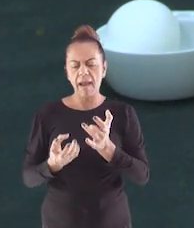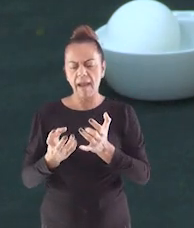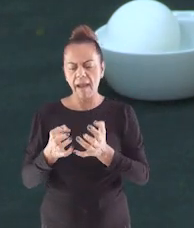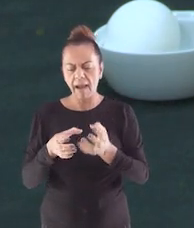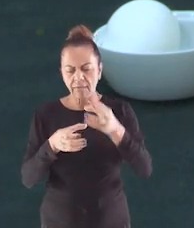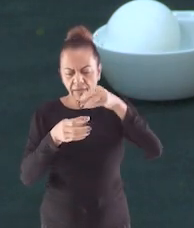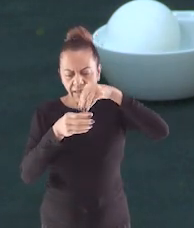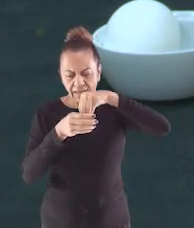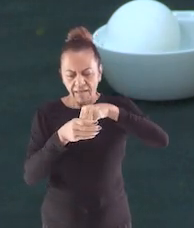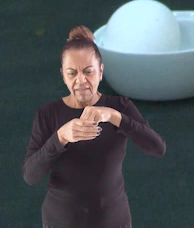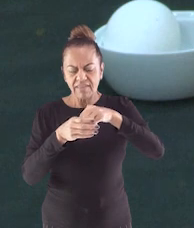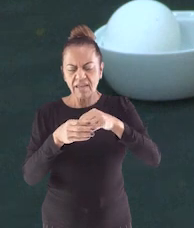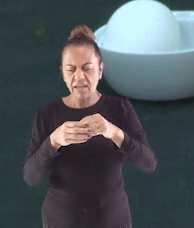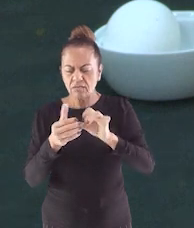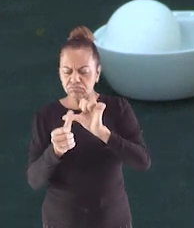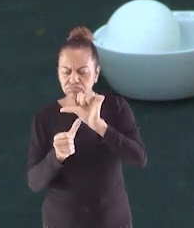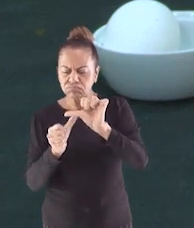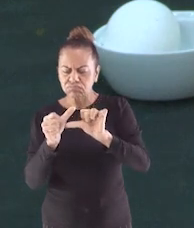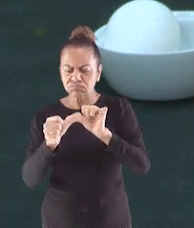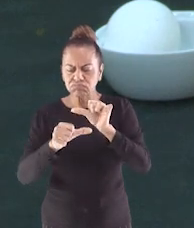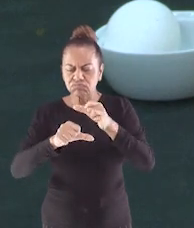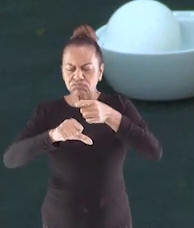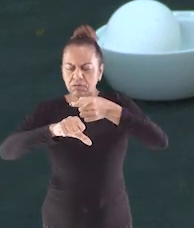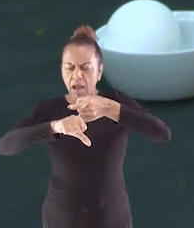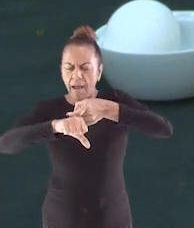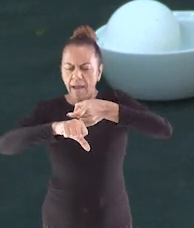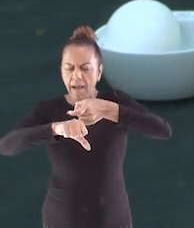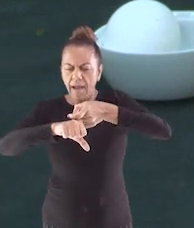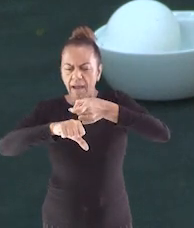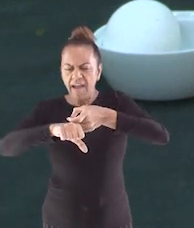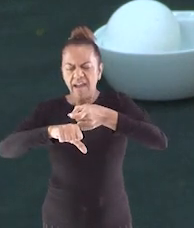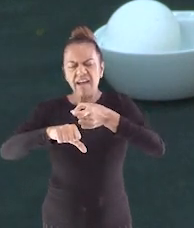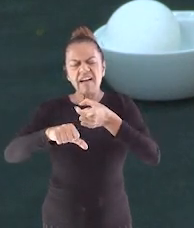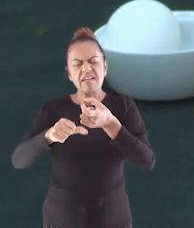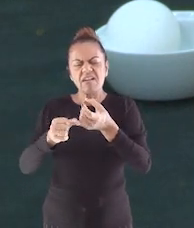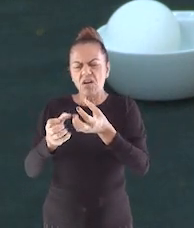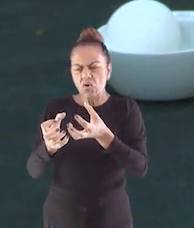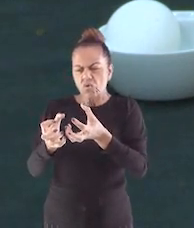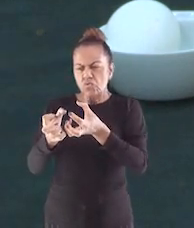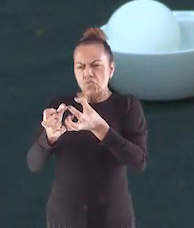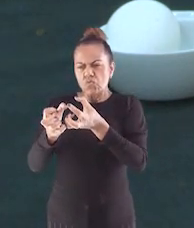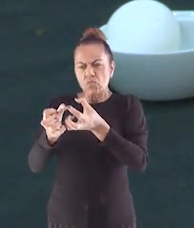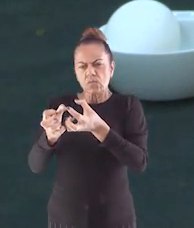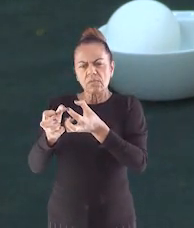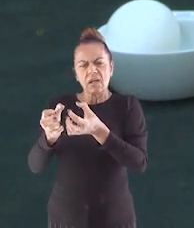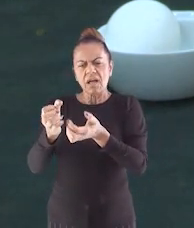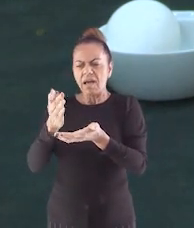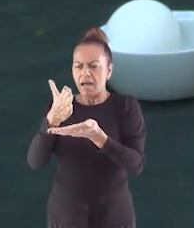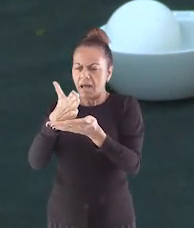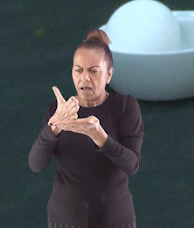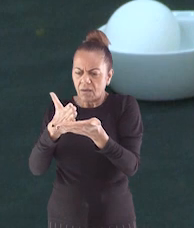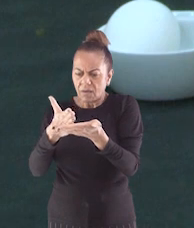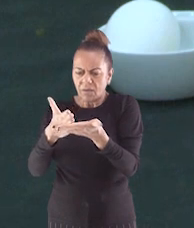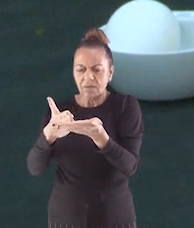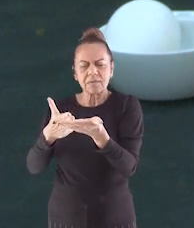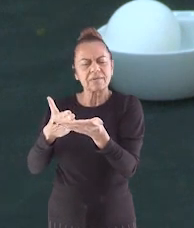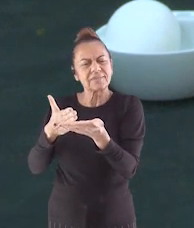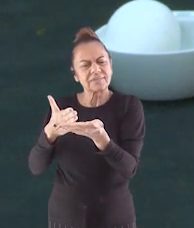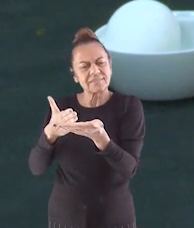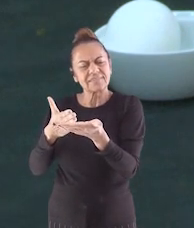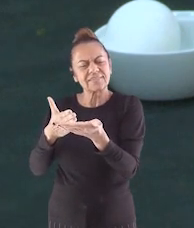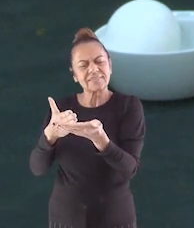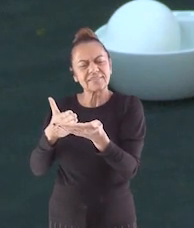é uma substância branca, enrijecida. E quando nós cortamos o ovo,